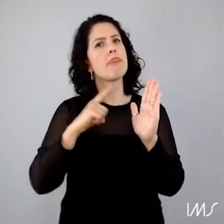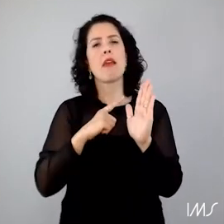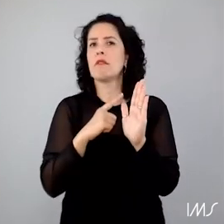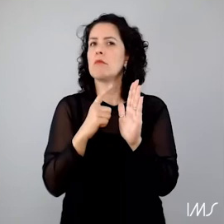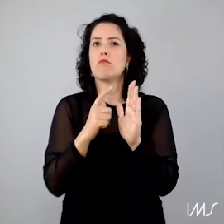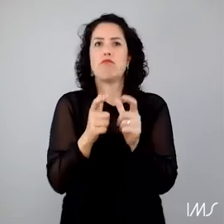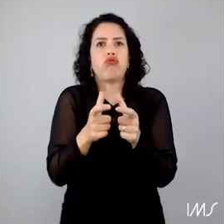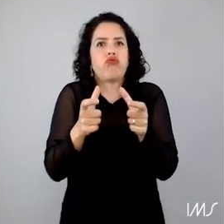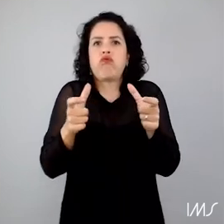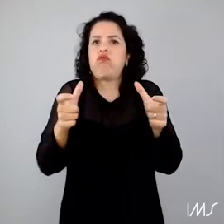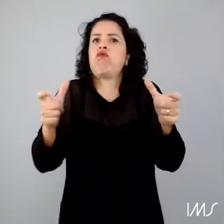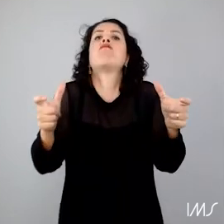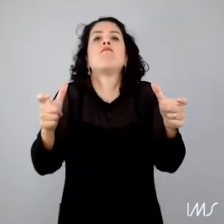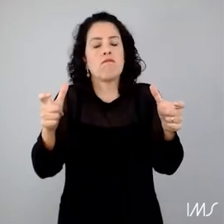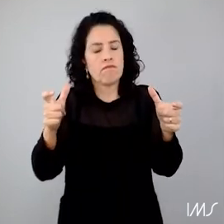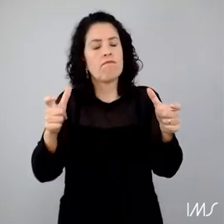foram enormes, né?